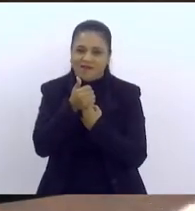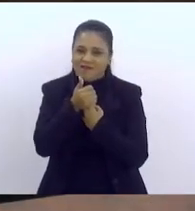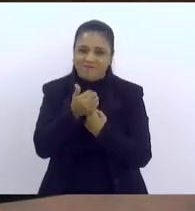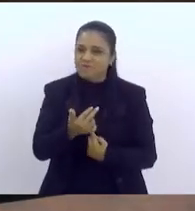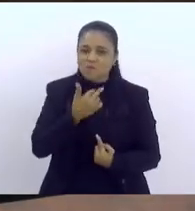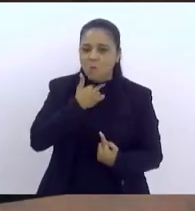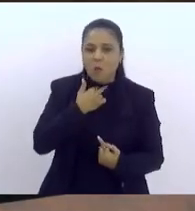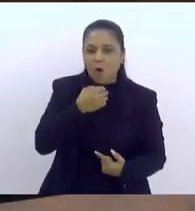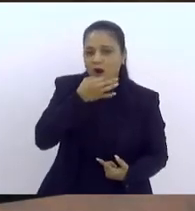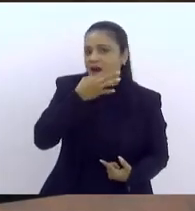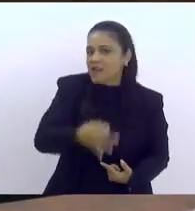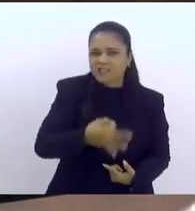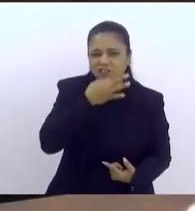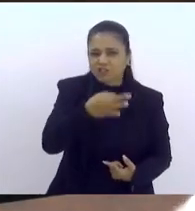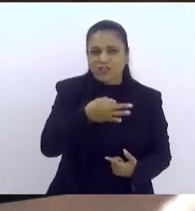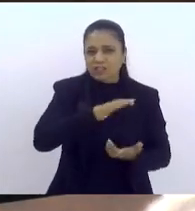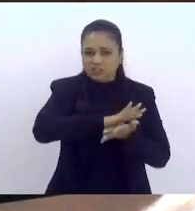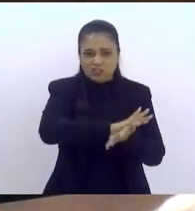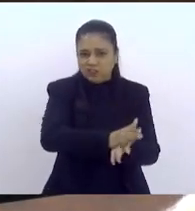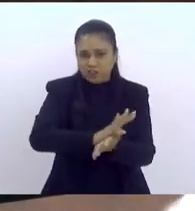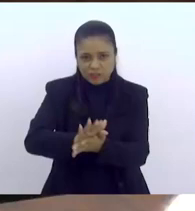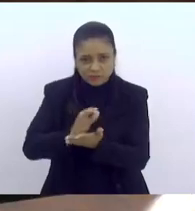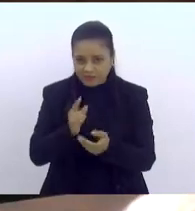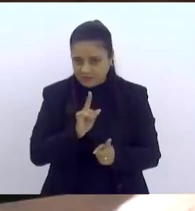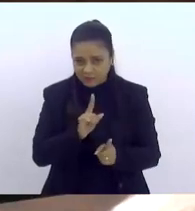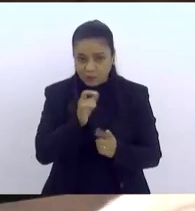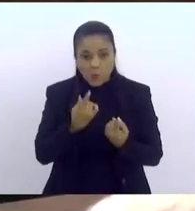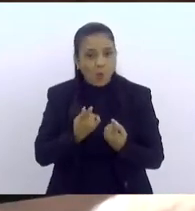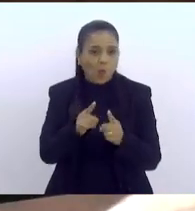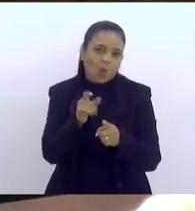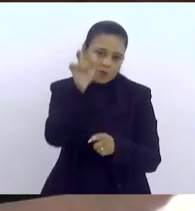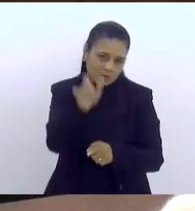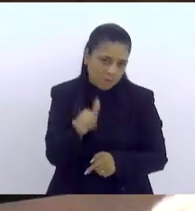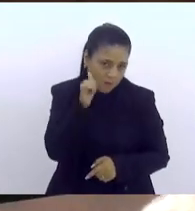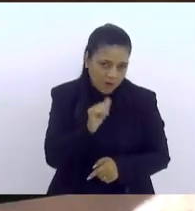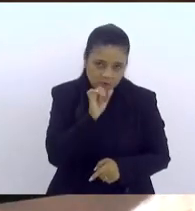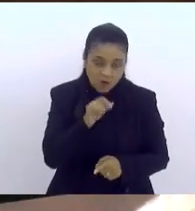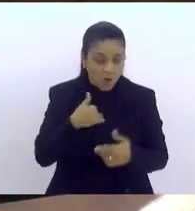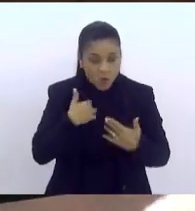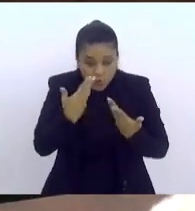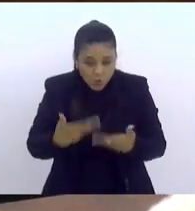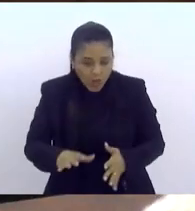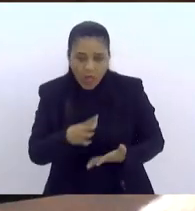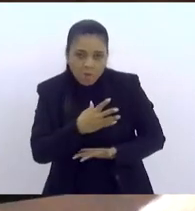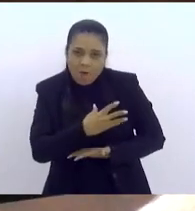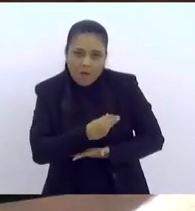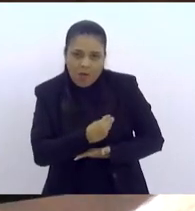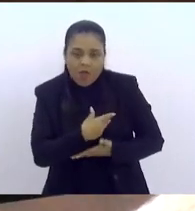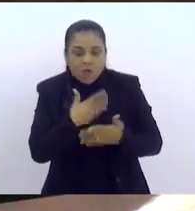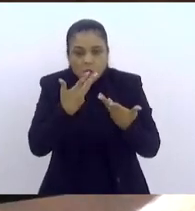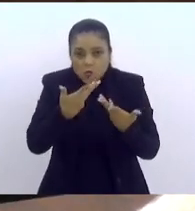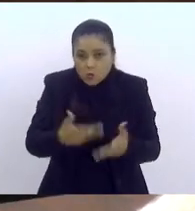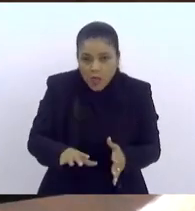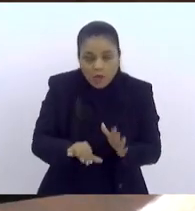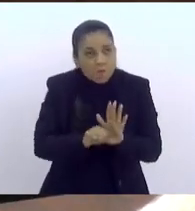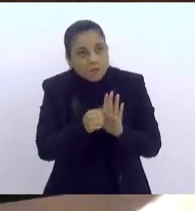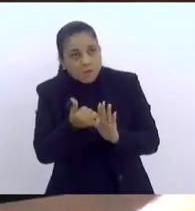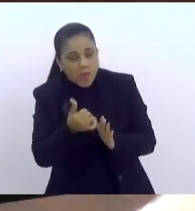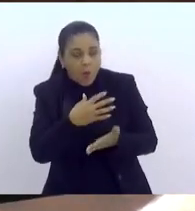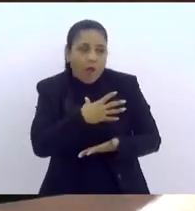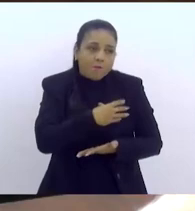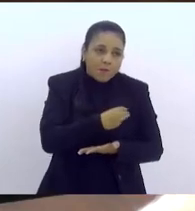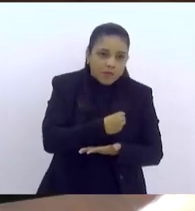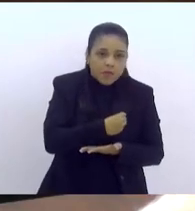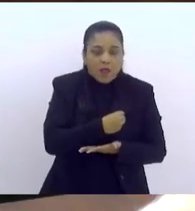ser discriminada. Ela tem o direito de dizer: eu não quero fazer a primeira amamentação, ou eu quero amamentar primeiro, depois lá